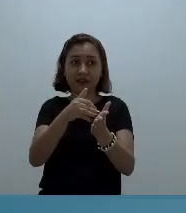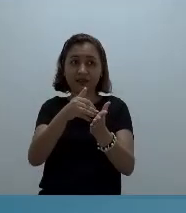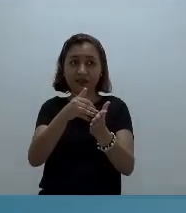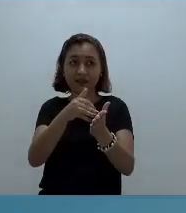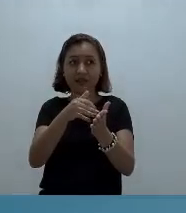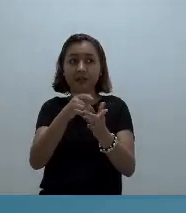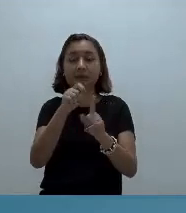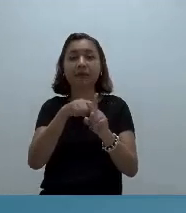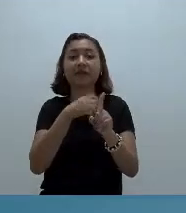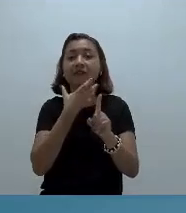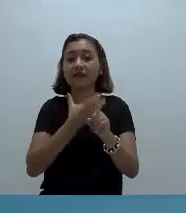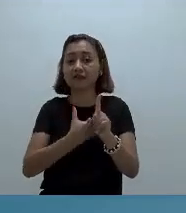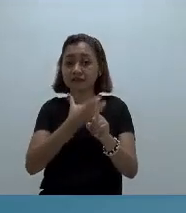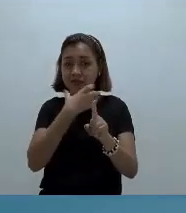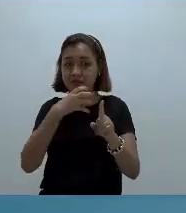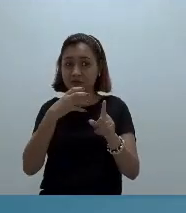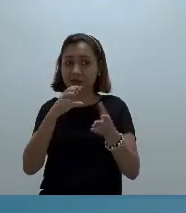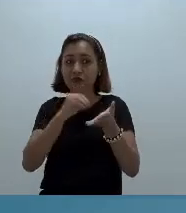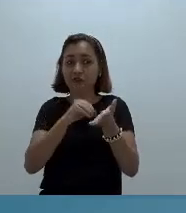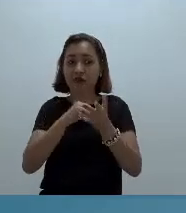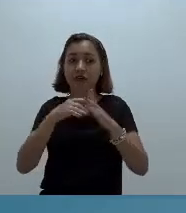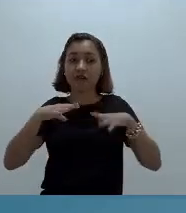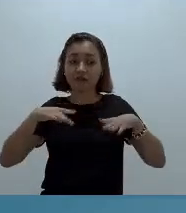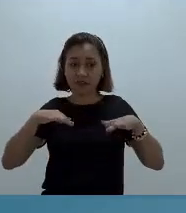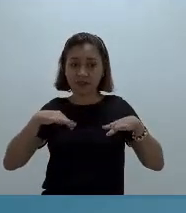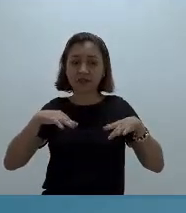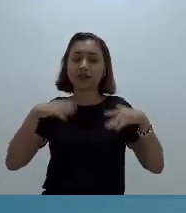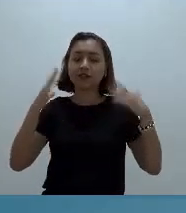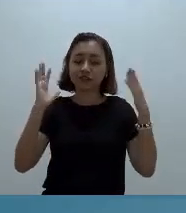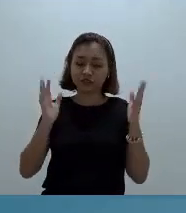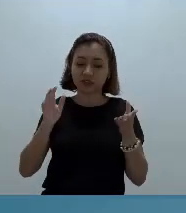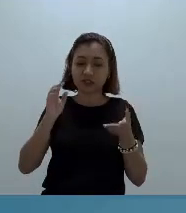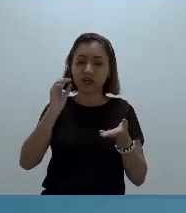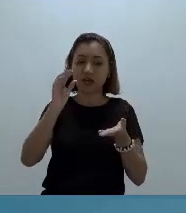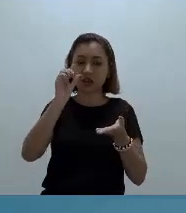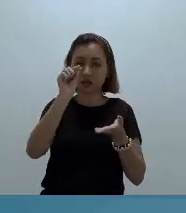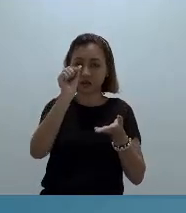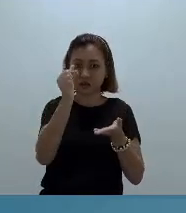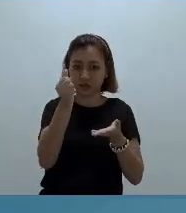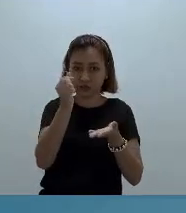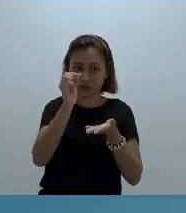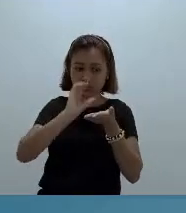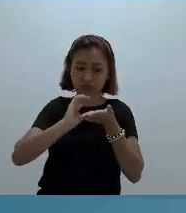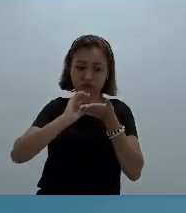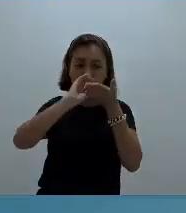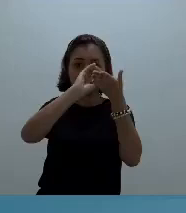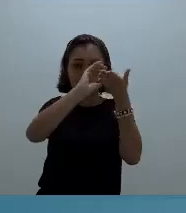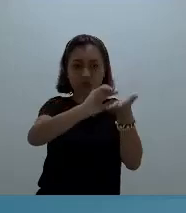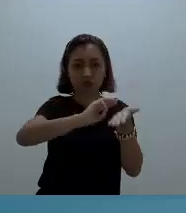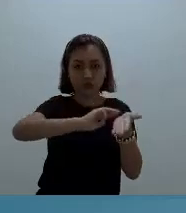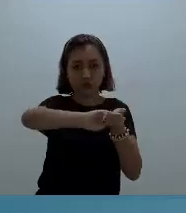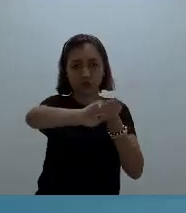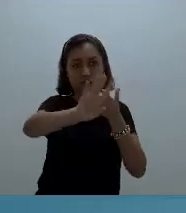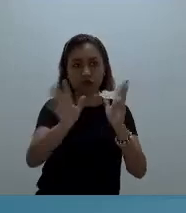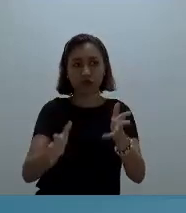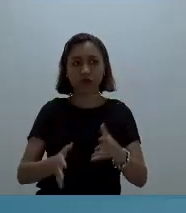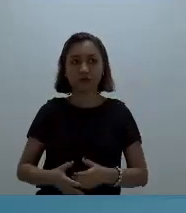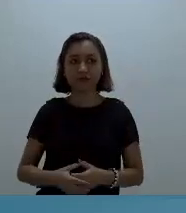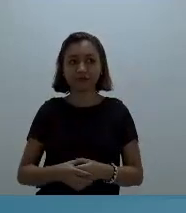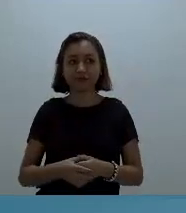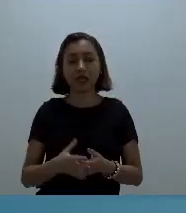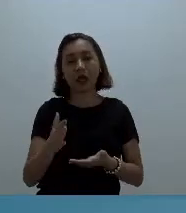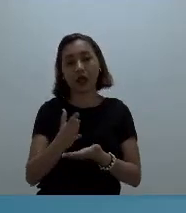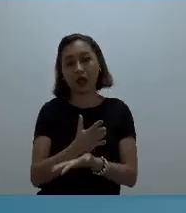digo, e ainda explico, são aqueles que já pediram a suspensão e já pediram a indenização, que já